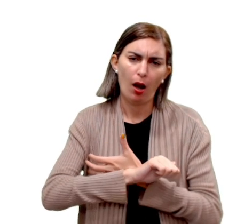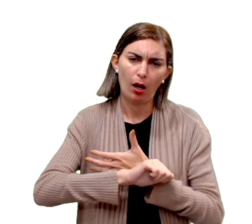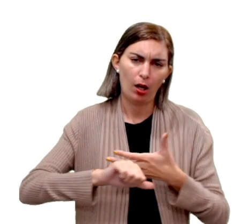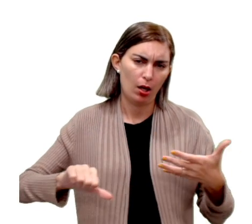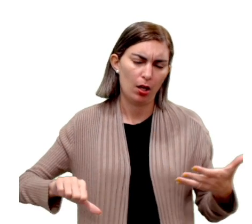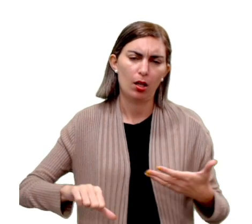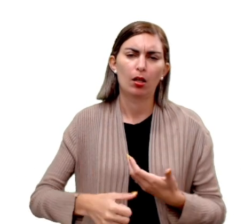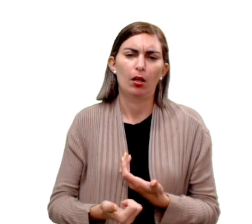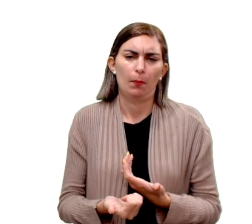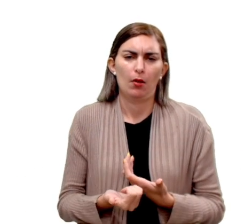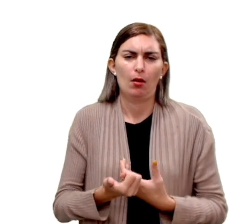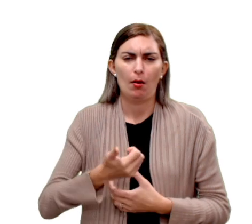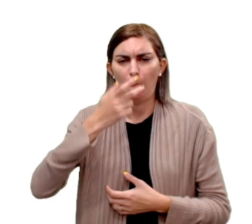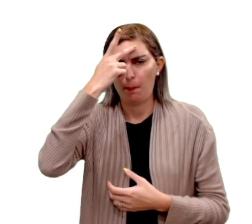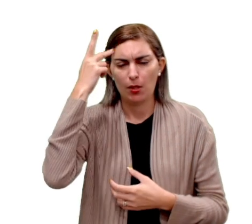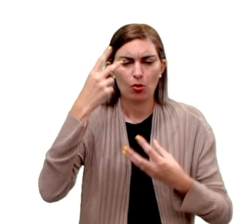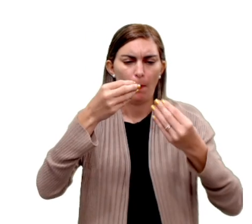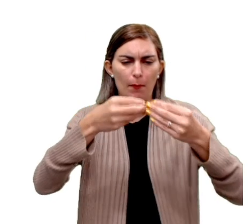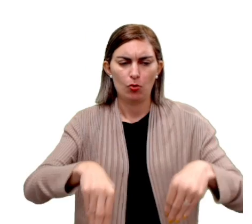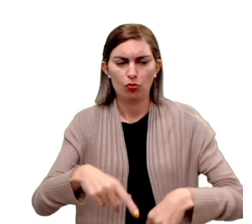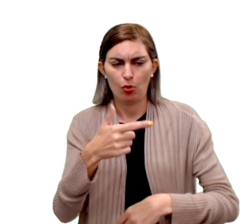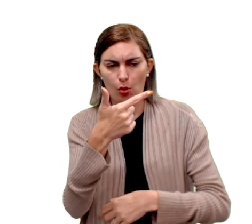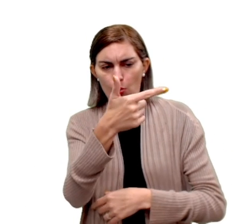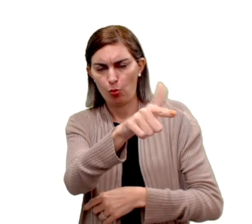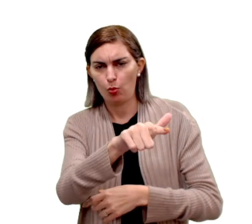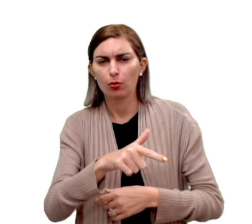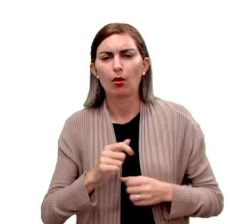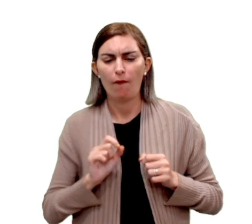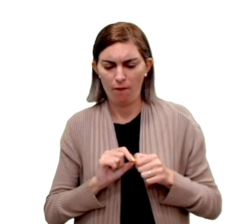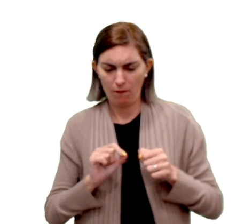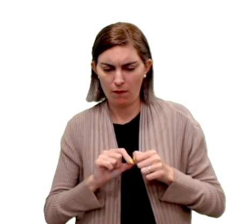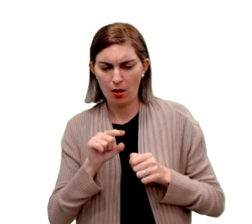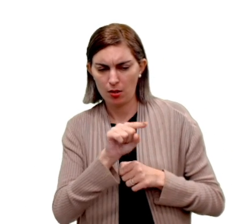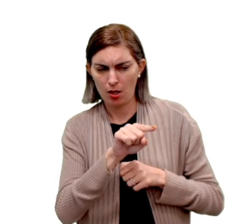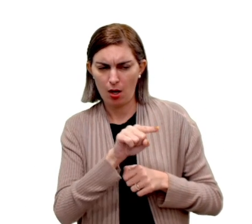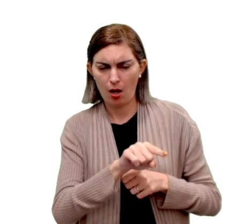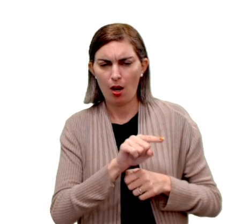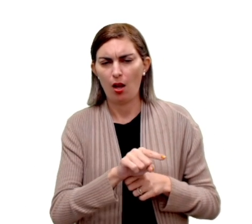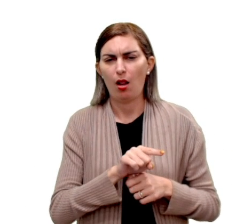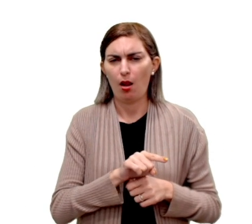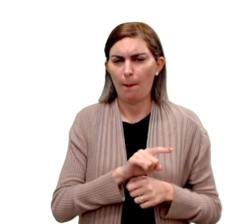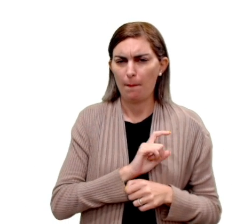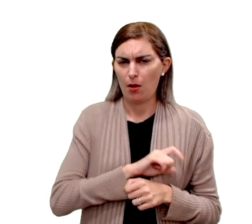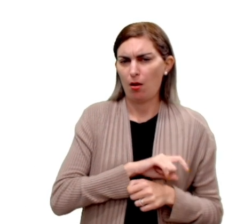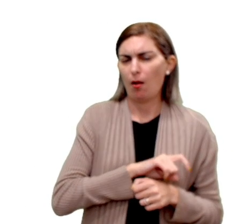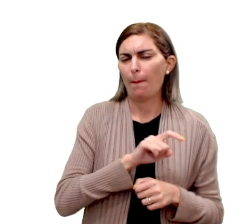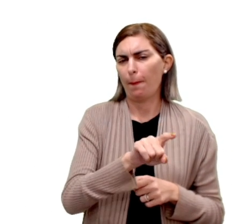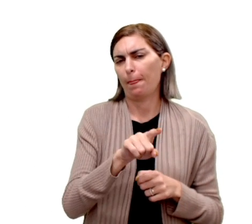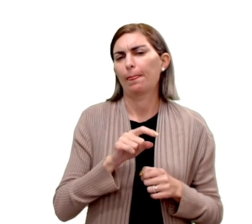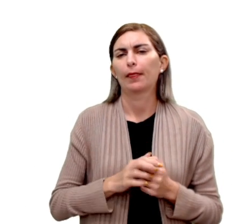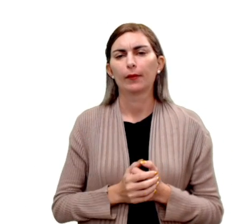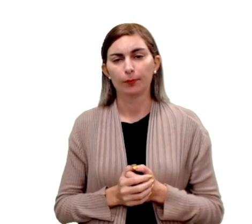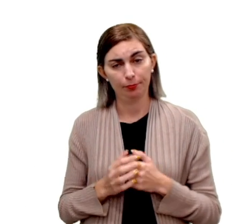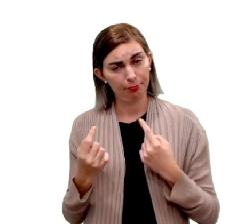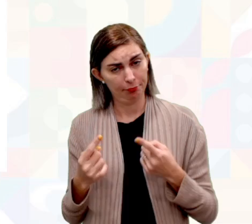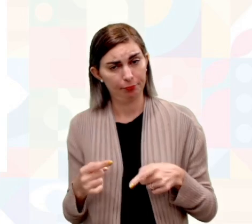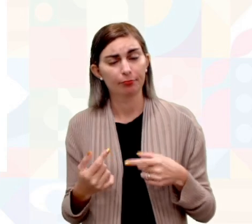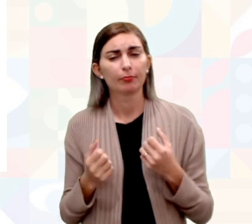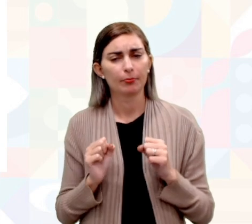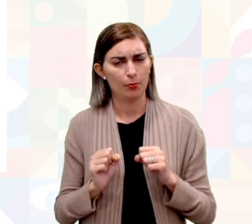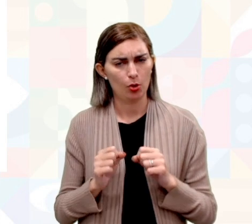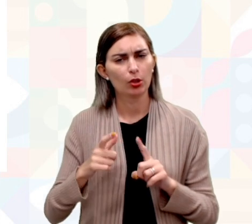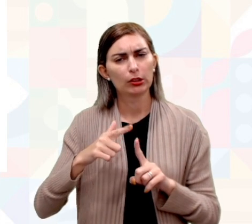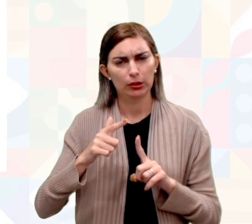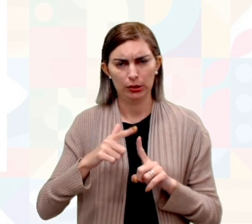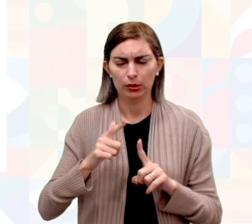a intenção de uma pessoa prejudicar a outra. Então, ela vai fazer com que a outra venha se intoxicar de alguma forma. Então, este tipo